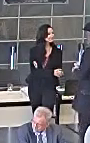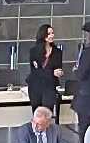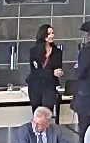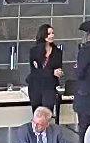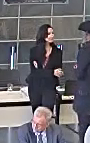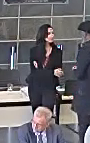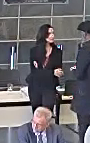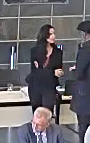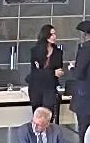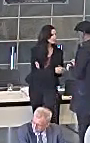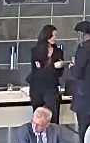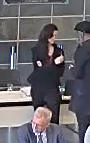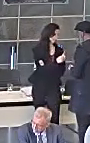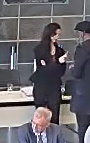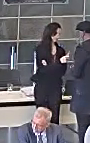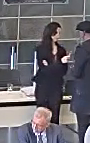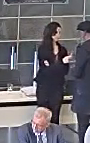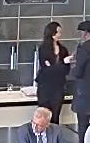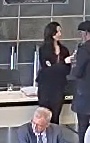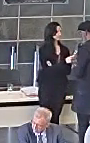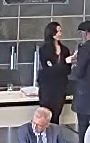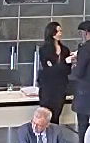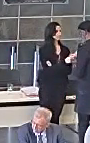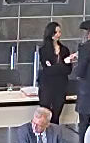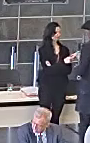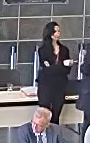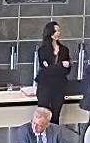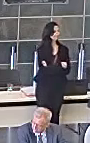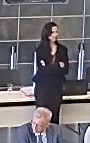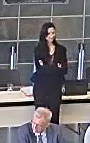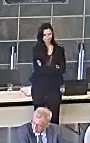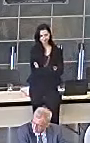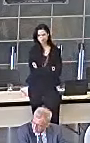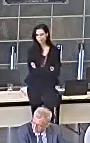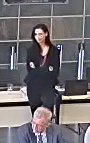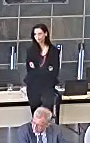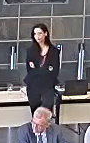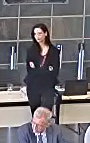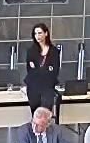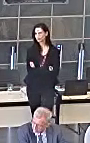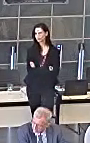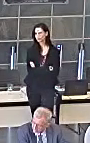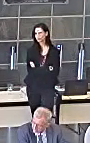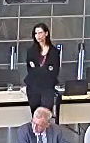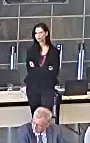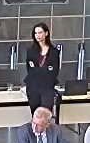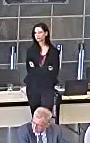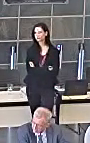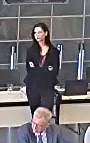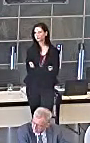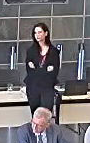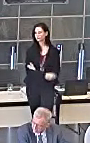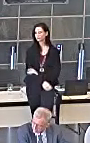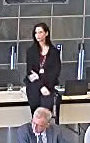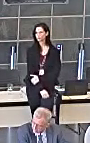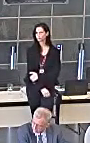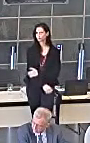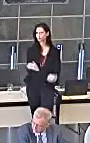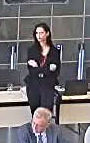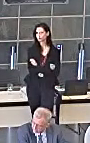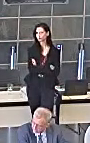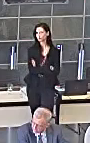outras irmãs que acompanham a gente aí. A presença de vocês na formação de inúmeros agentes